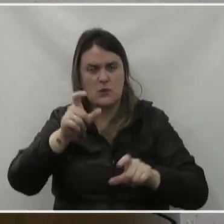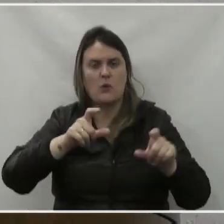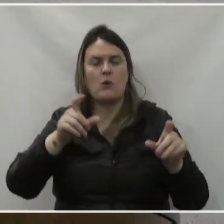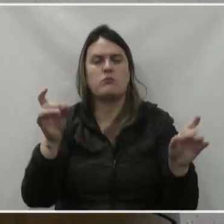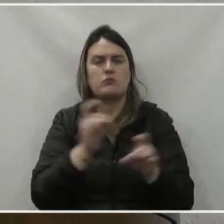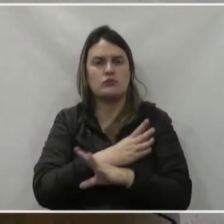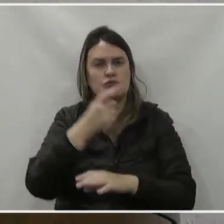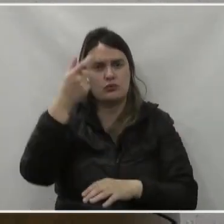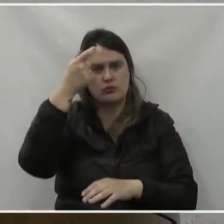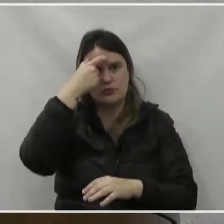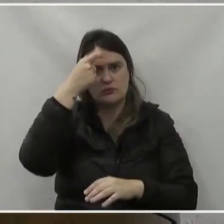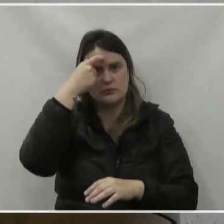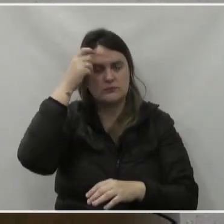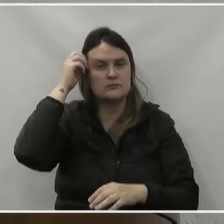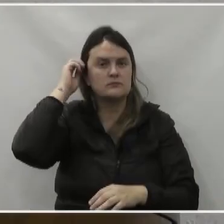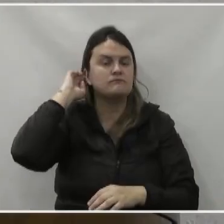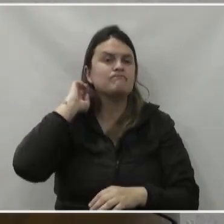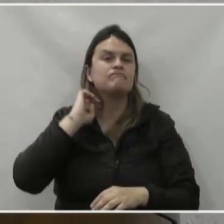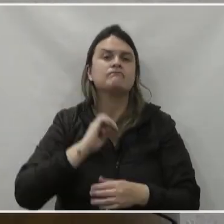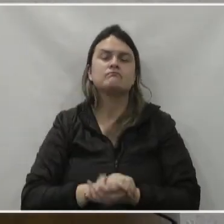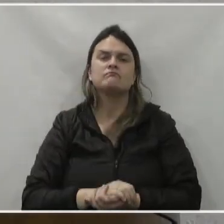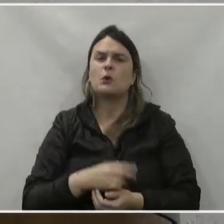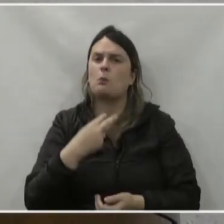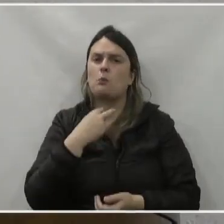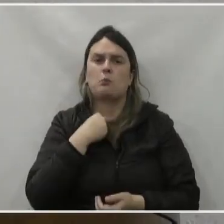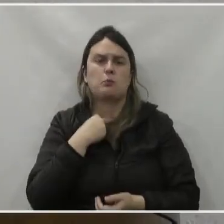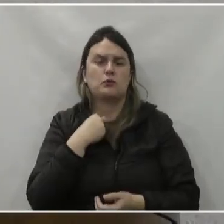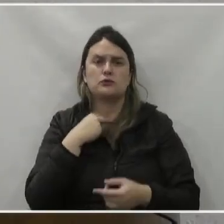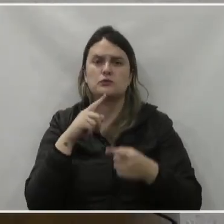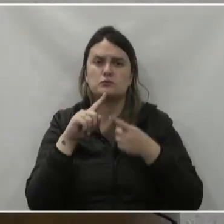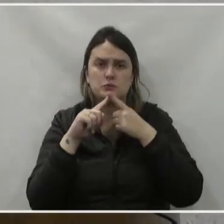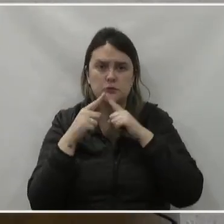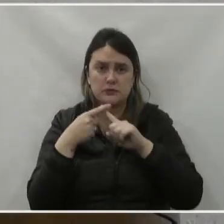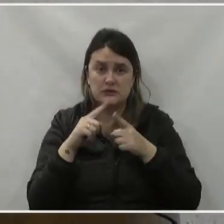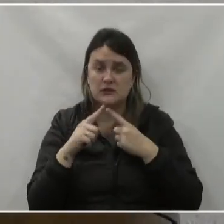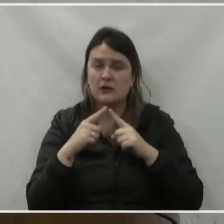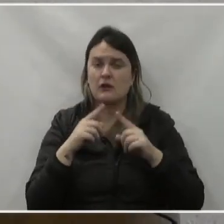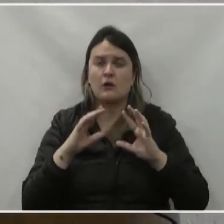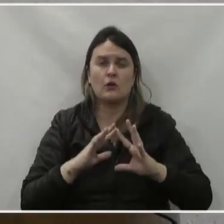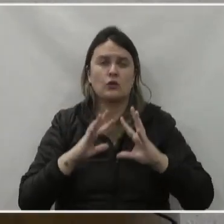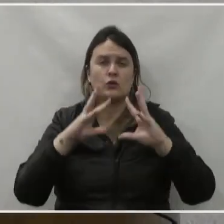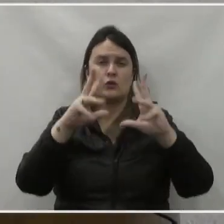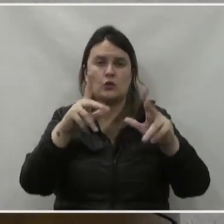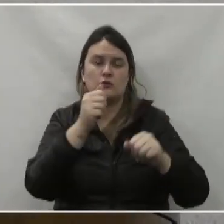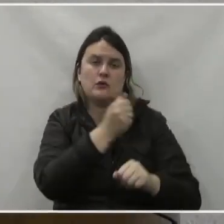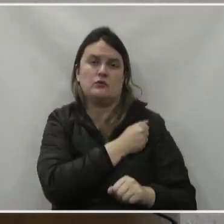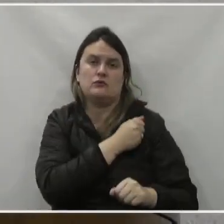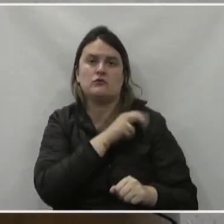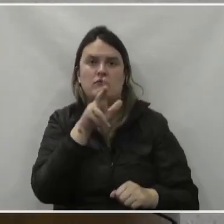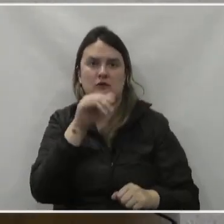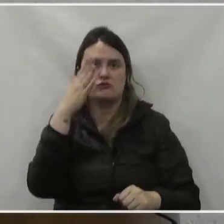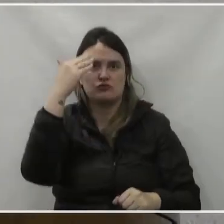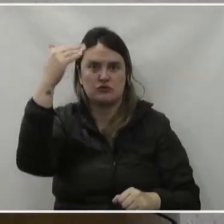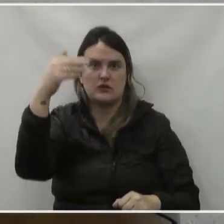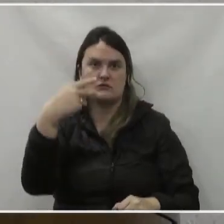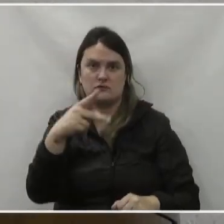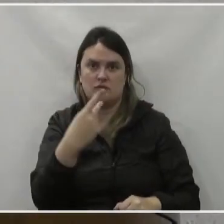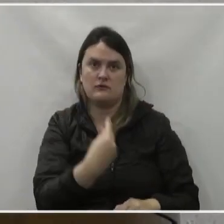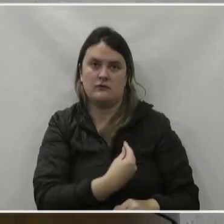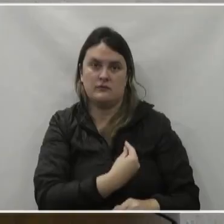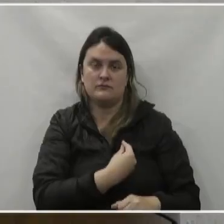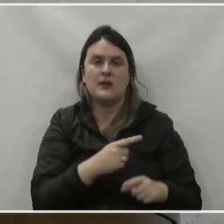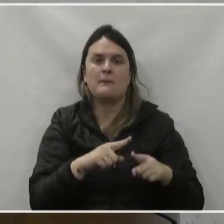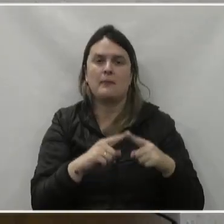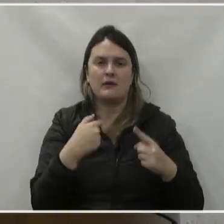e conscientes. Não posso prometer que todos os alunos terão sucesso na vida,